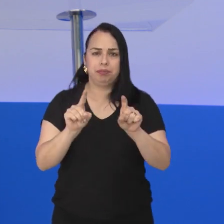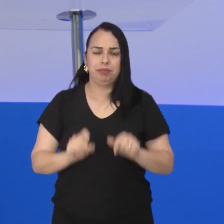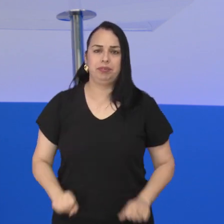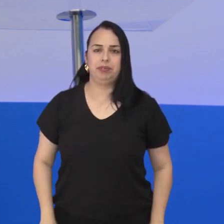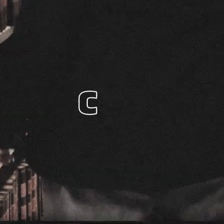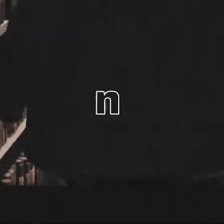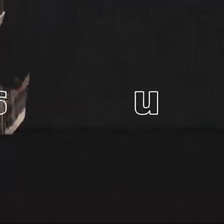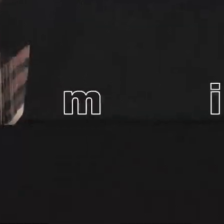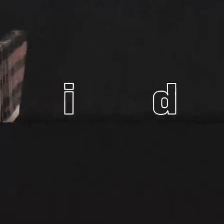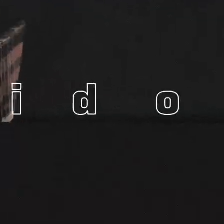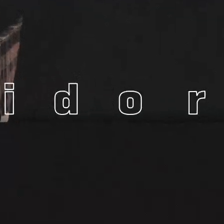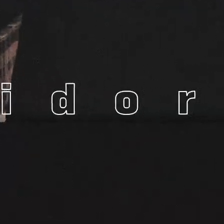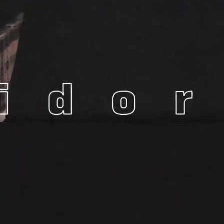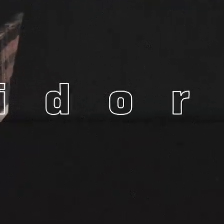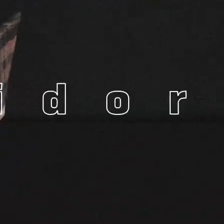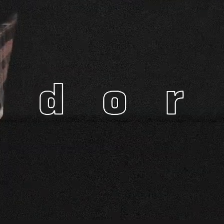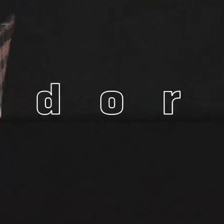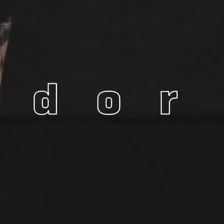ver agora.